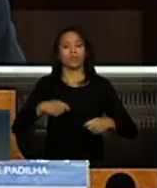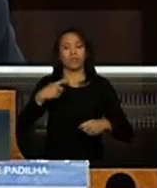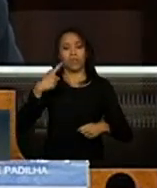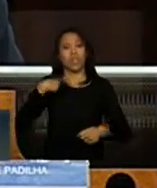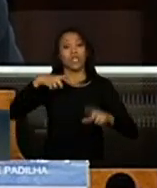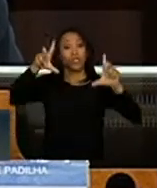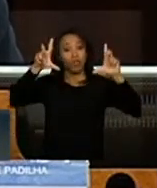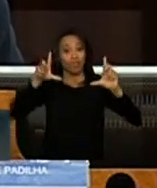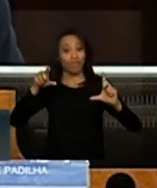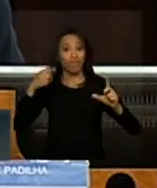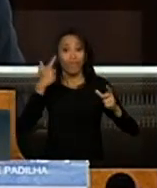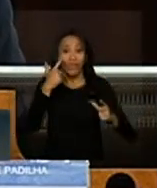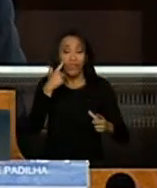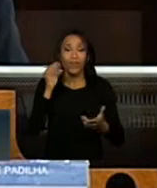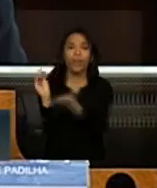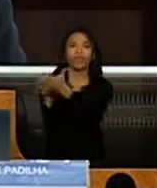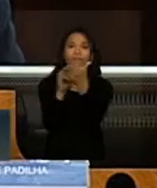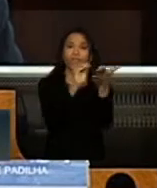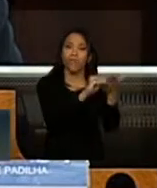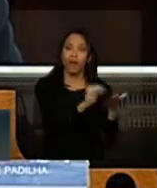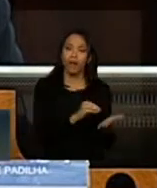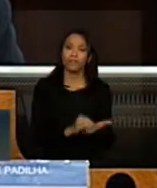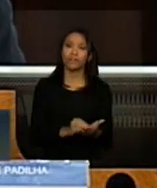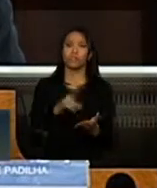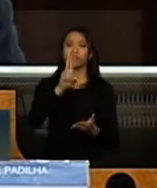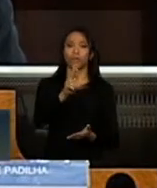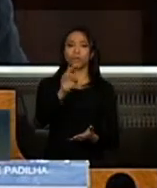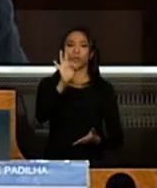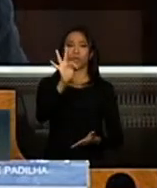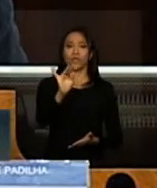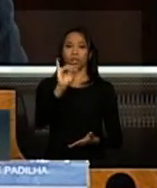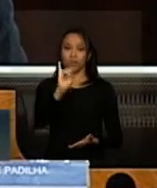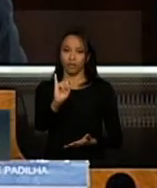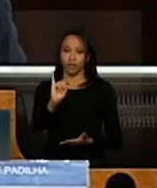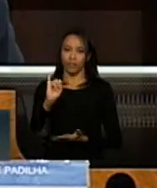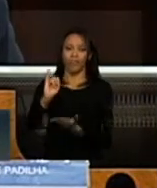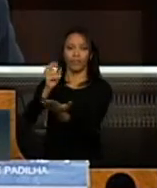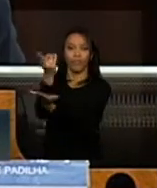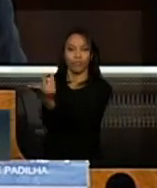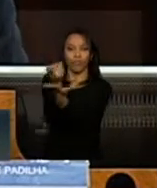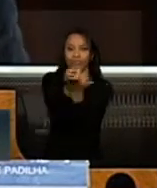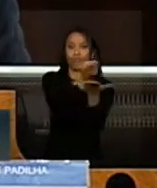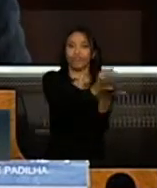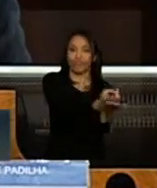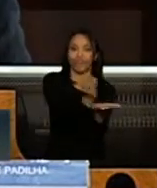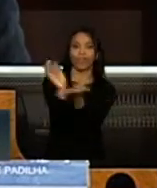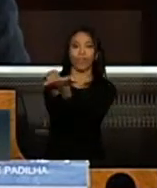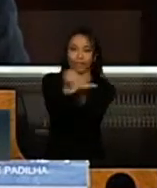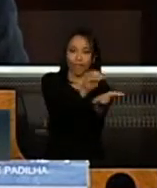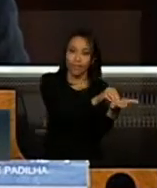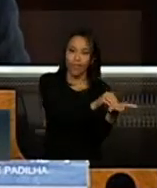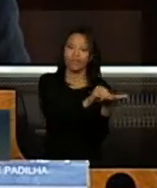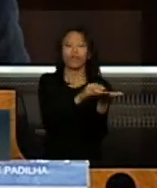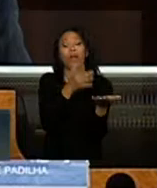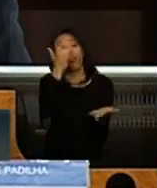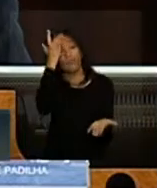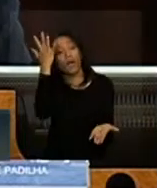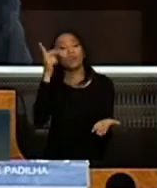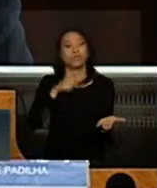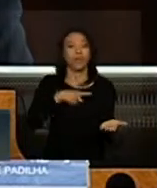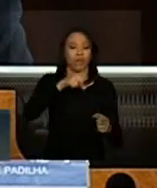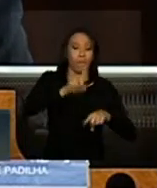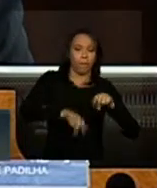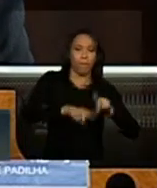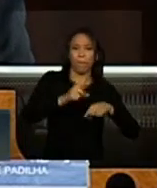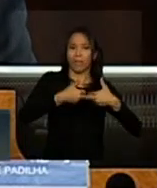UTI neonatal e UTI pediátrica que nós temos no país. Isso não se faz, né? É fácil ter o equipamento, é